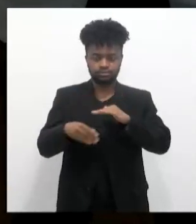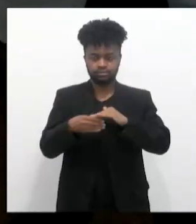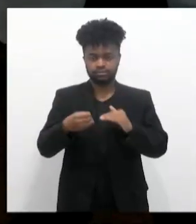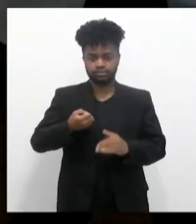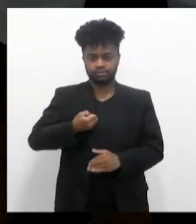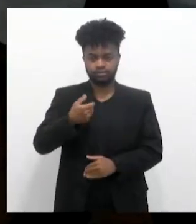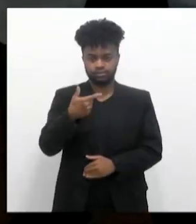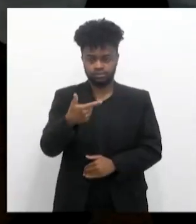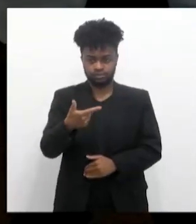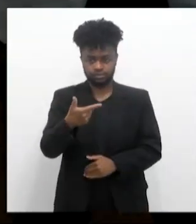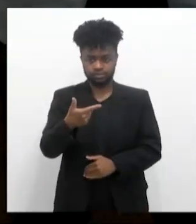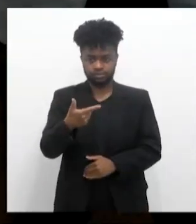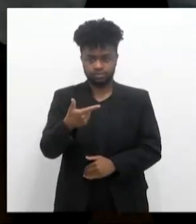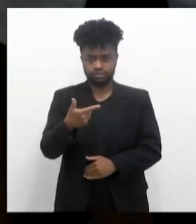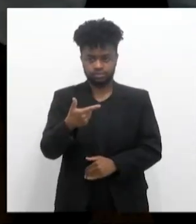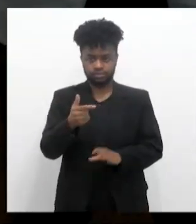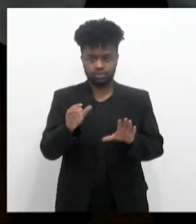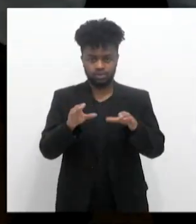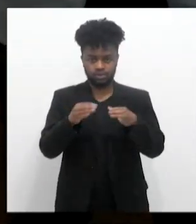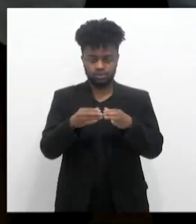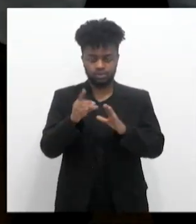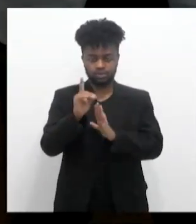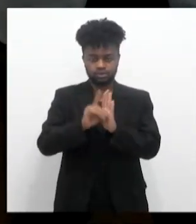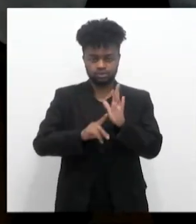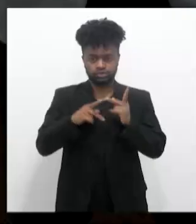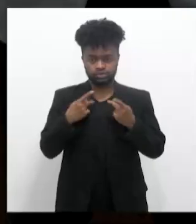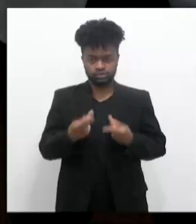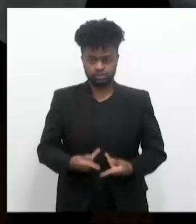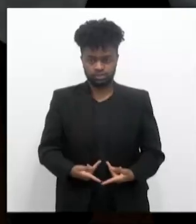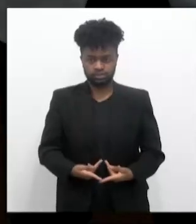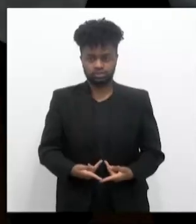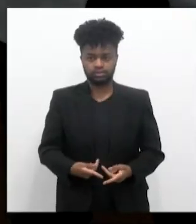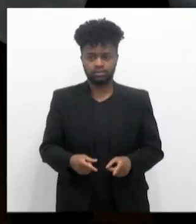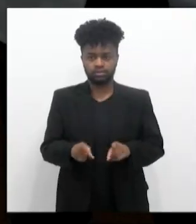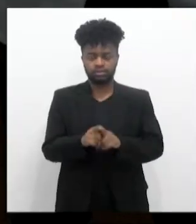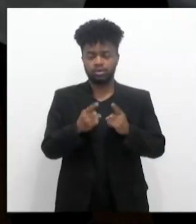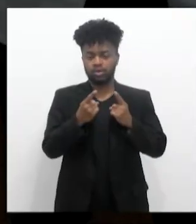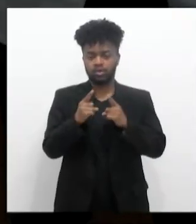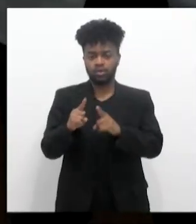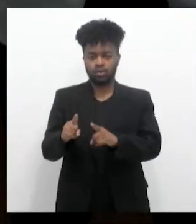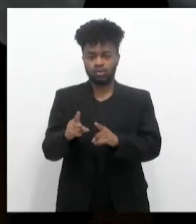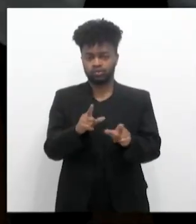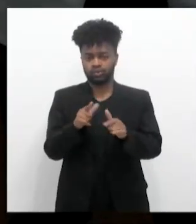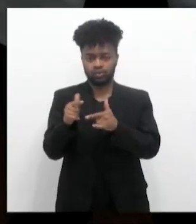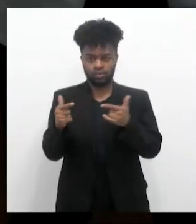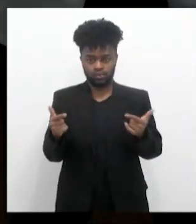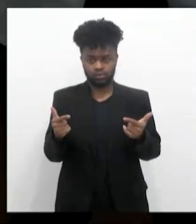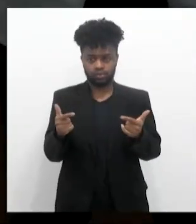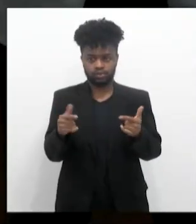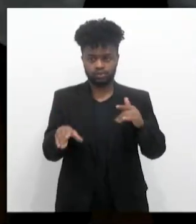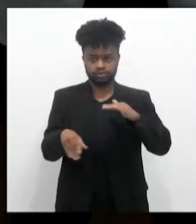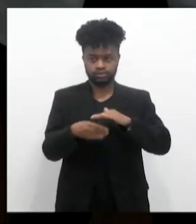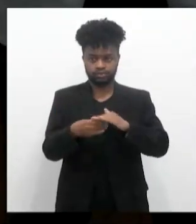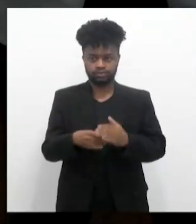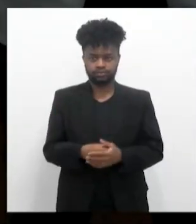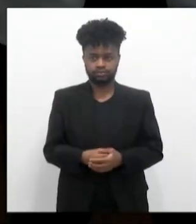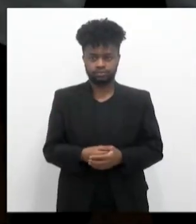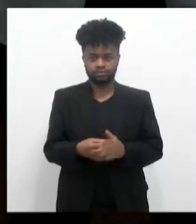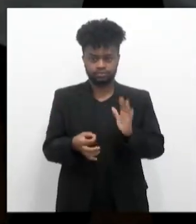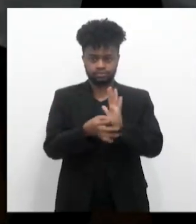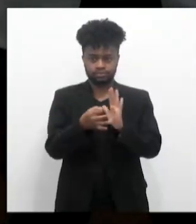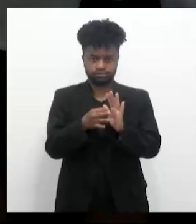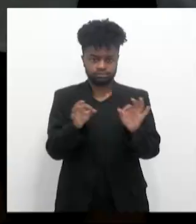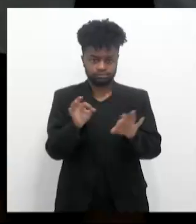número 2 da Comissão de Direitos Humanos e contrário às demais emendas. É o parecer,